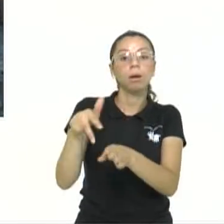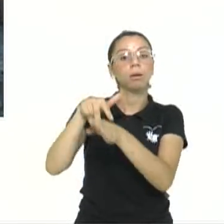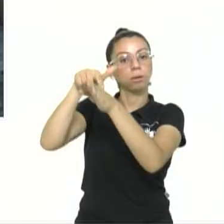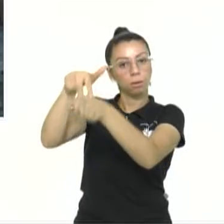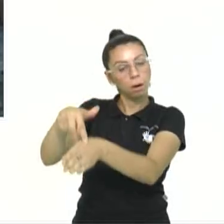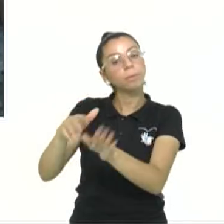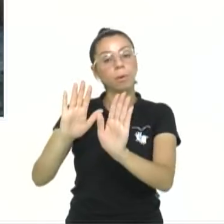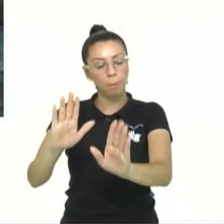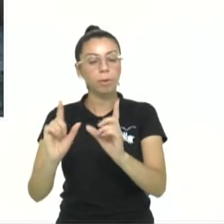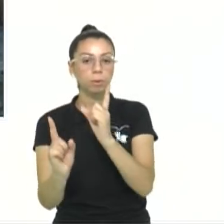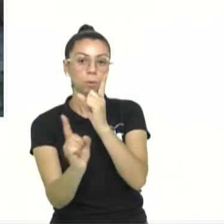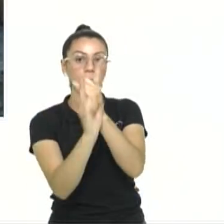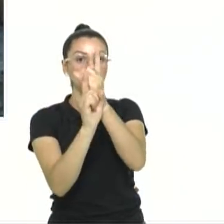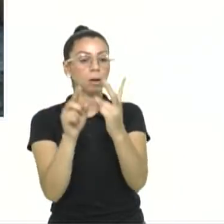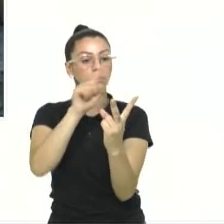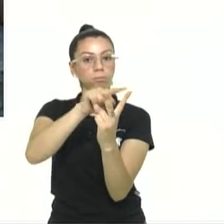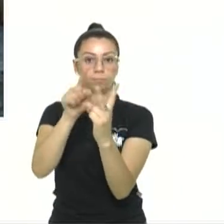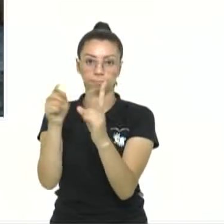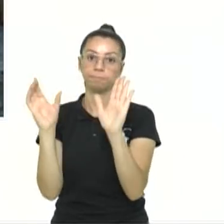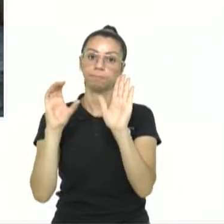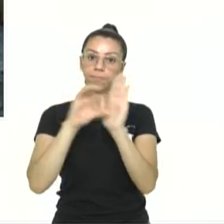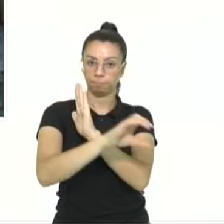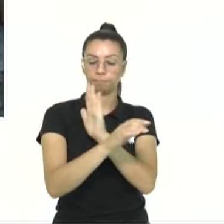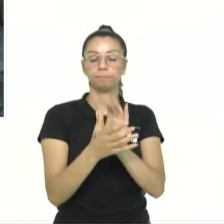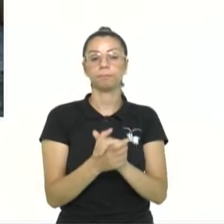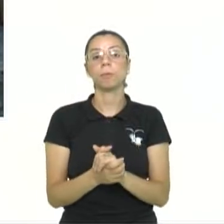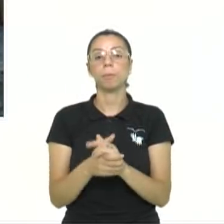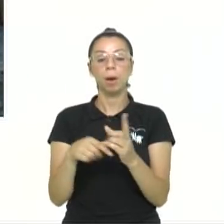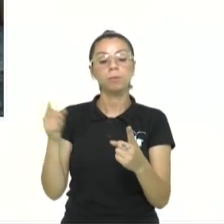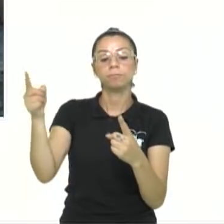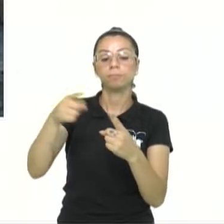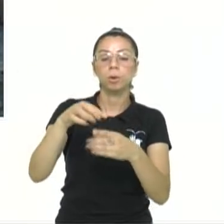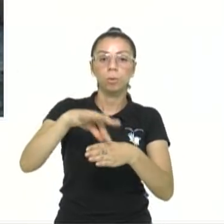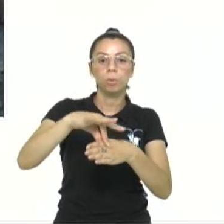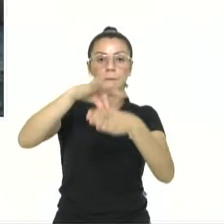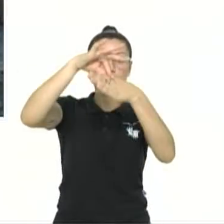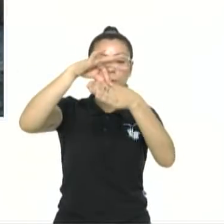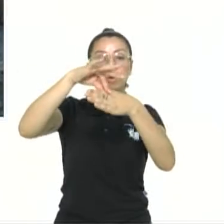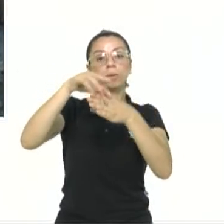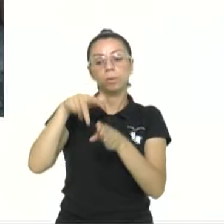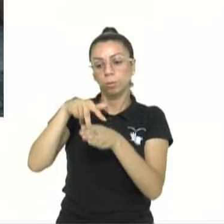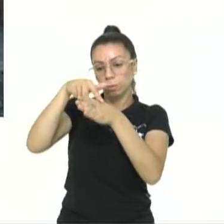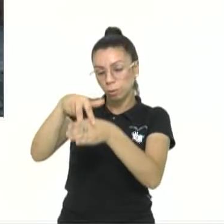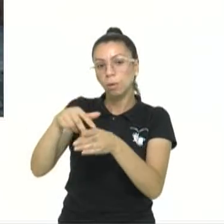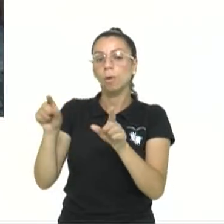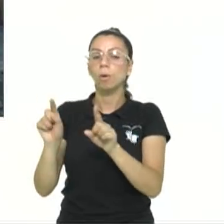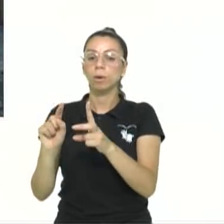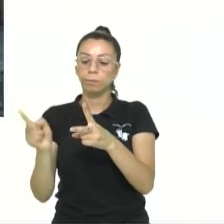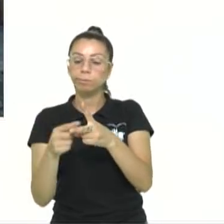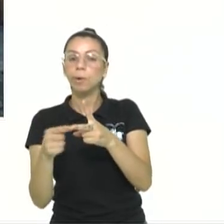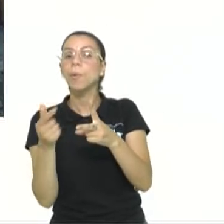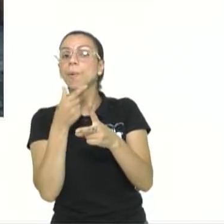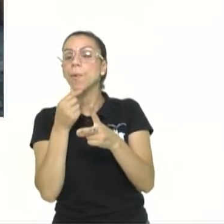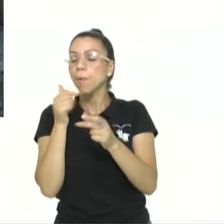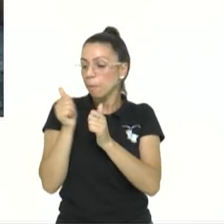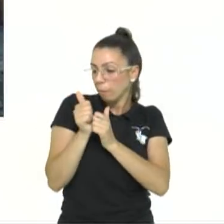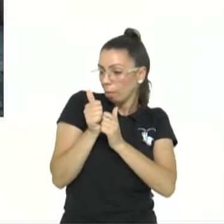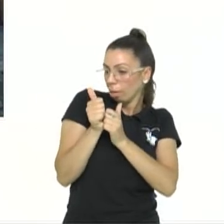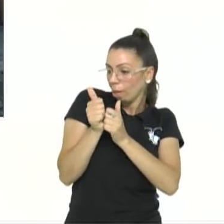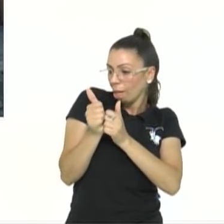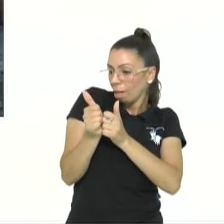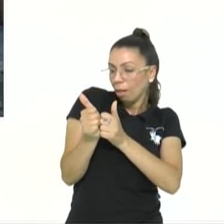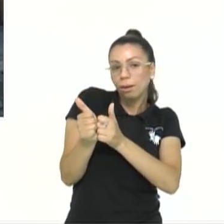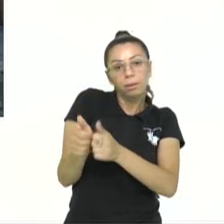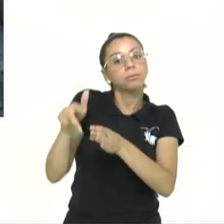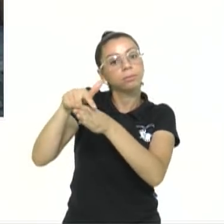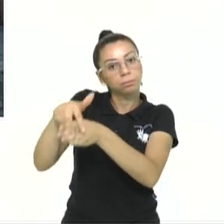podem encontrar essas duas definições, tanto o dono da tropa quanto o homem que conduzia os muares ali ao